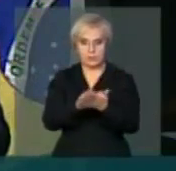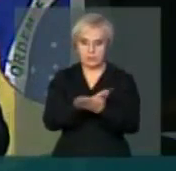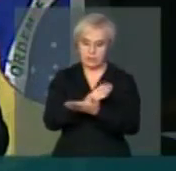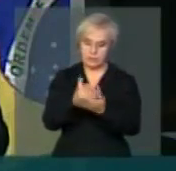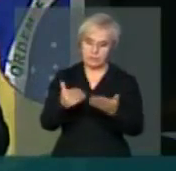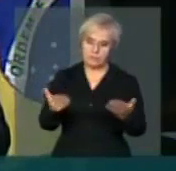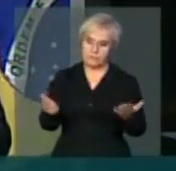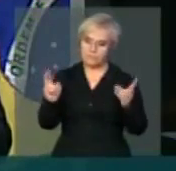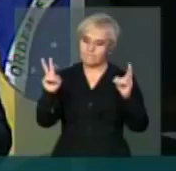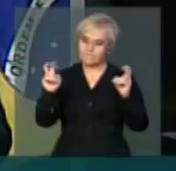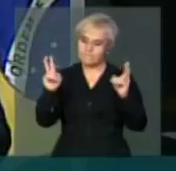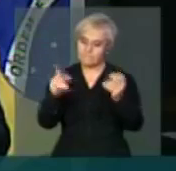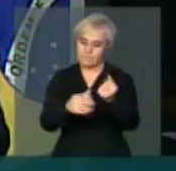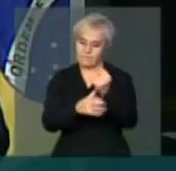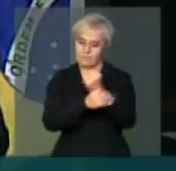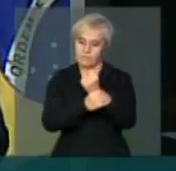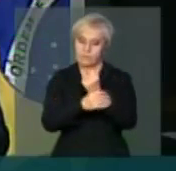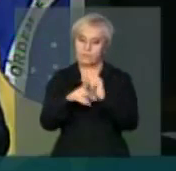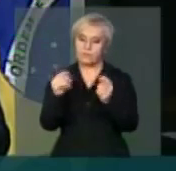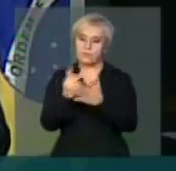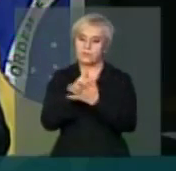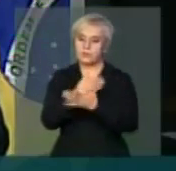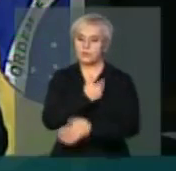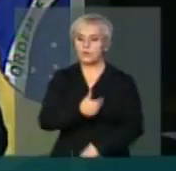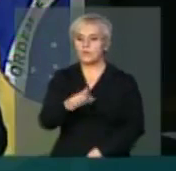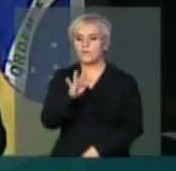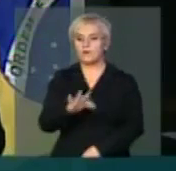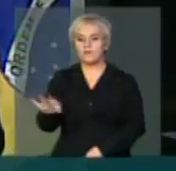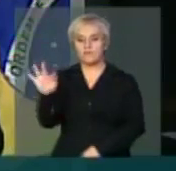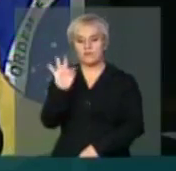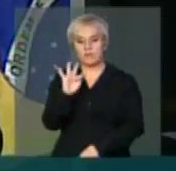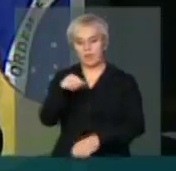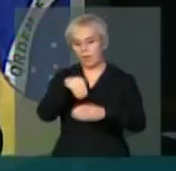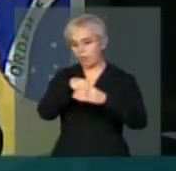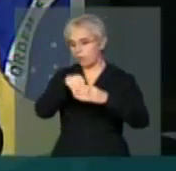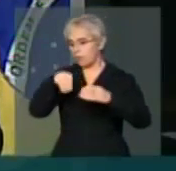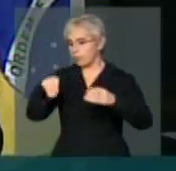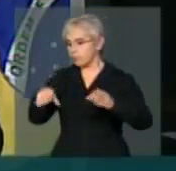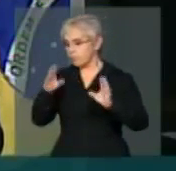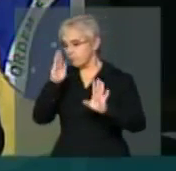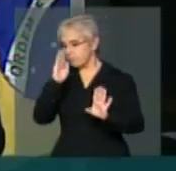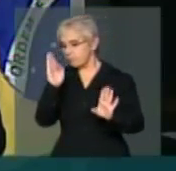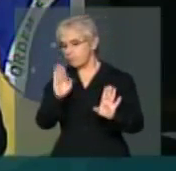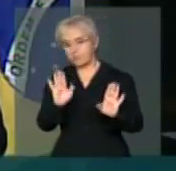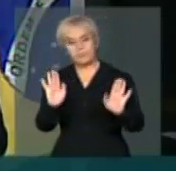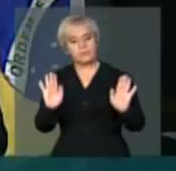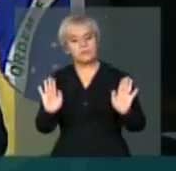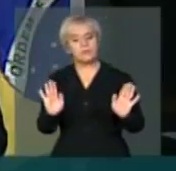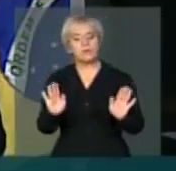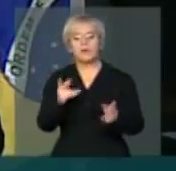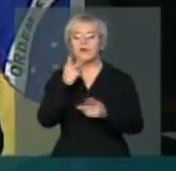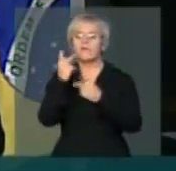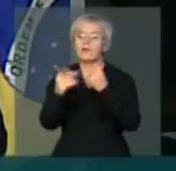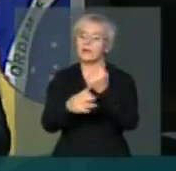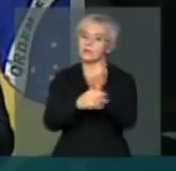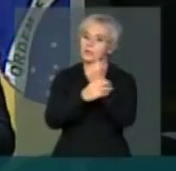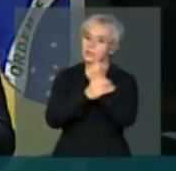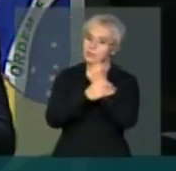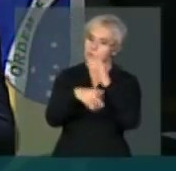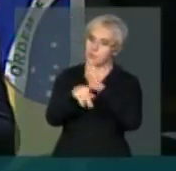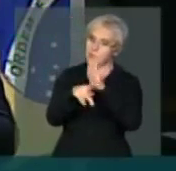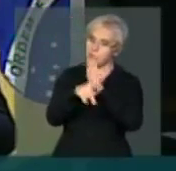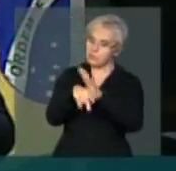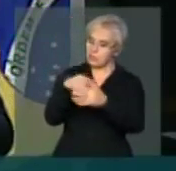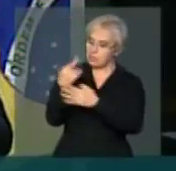Neste campo, o governo federal simplesmente cruzou os braços, escorado no preceito constitucional de que a segurança pública é dever dos